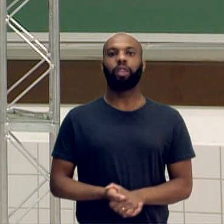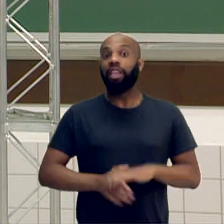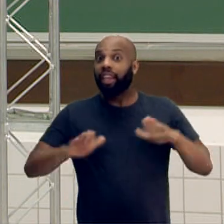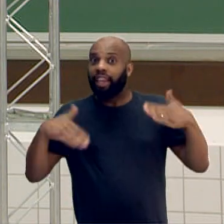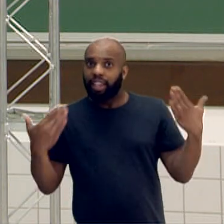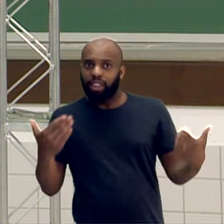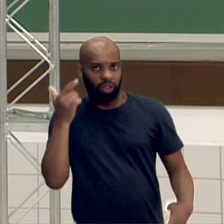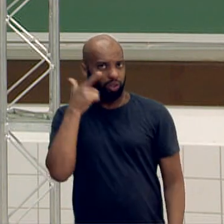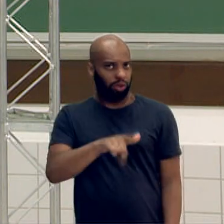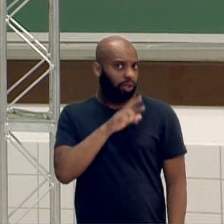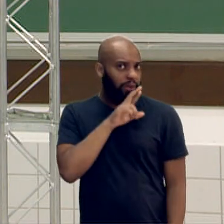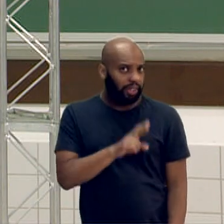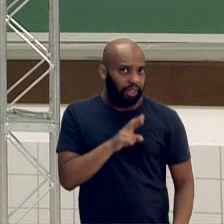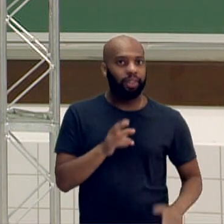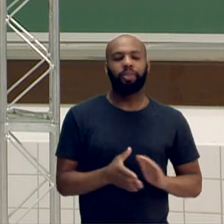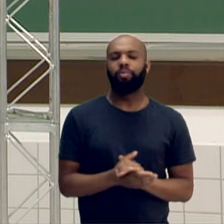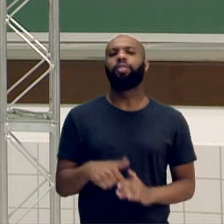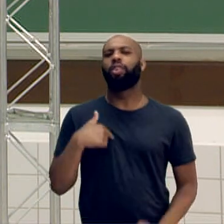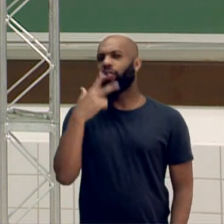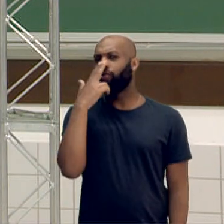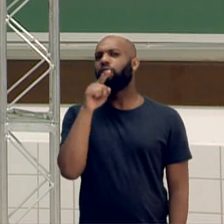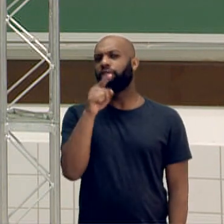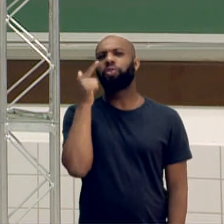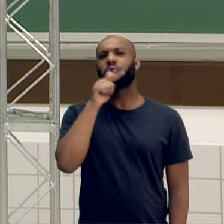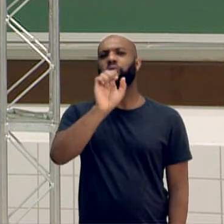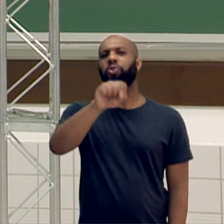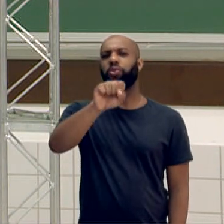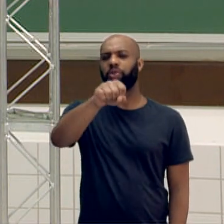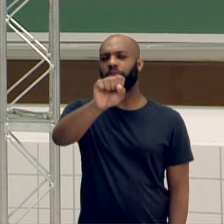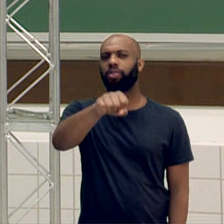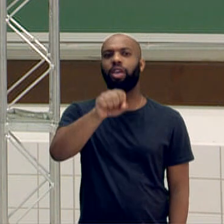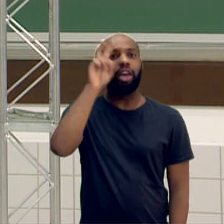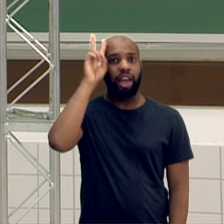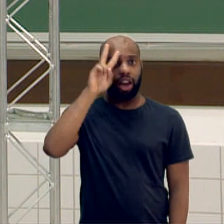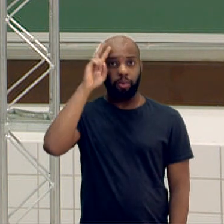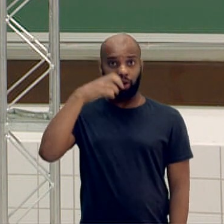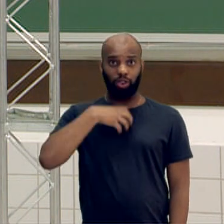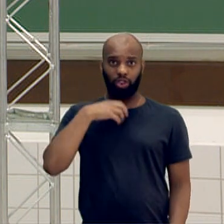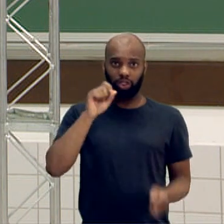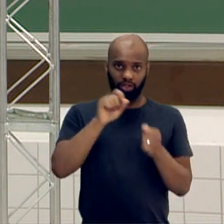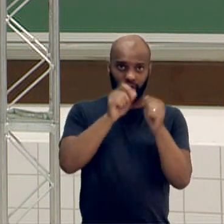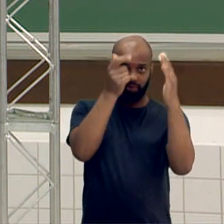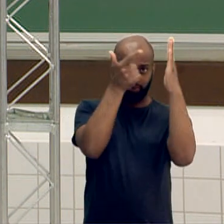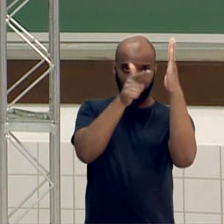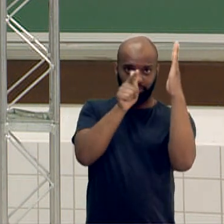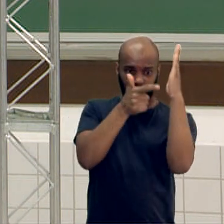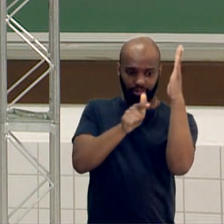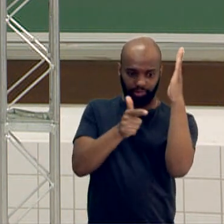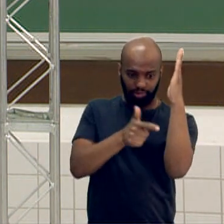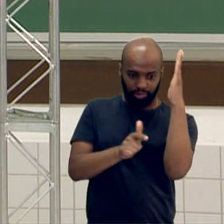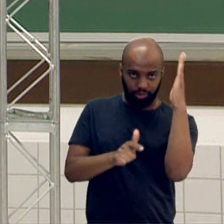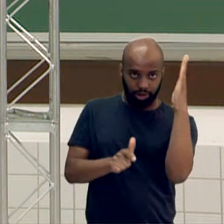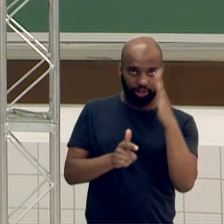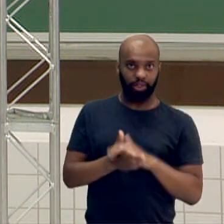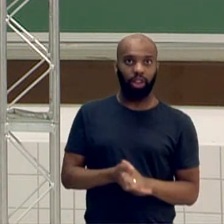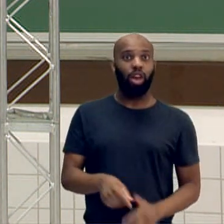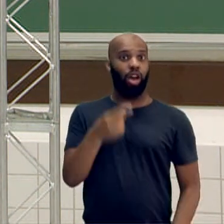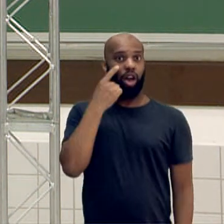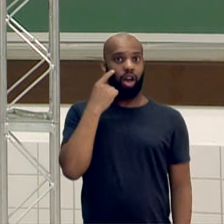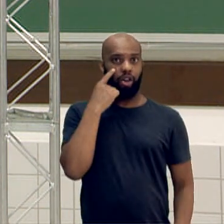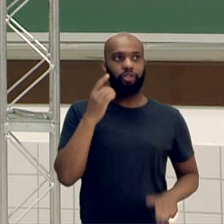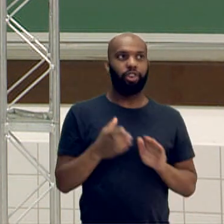E aí, conseguiu fazer? Acho que sim. Vocês lembraram da fatoração ou não? Vamos ver então. Observe